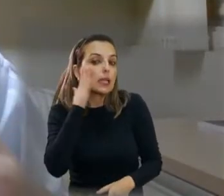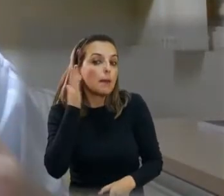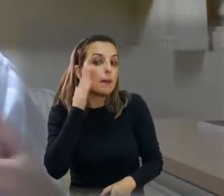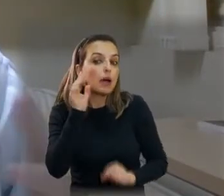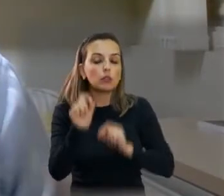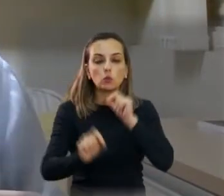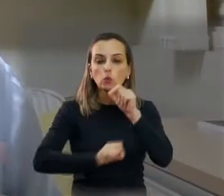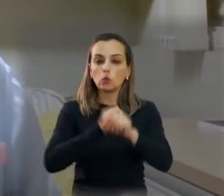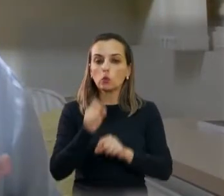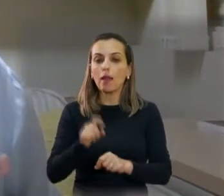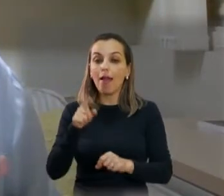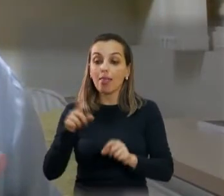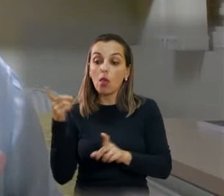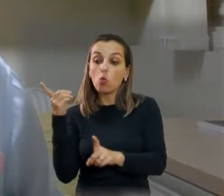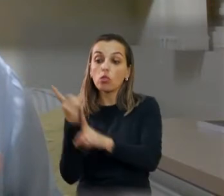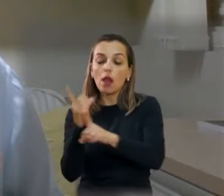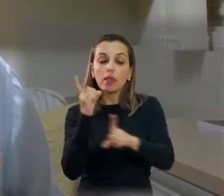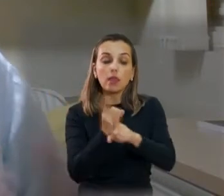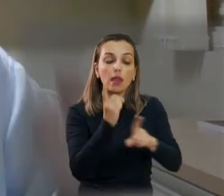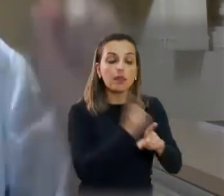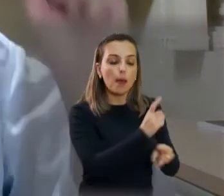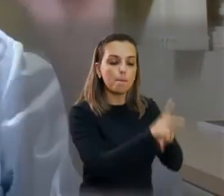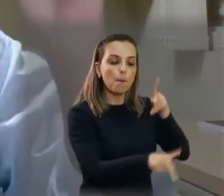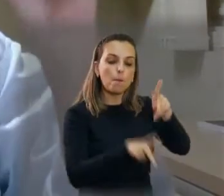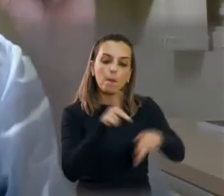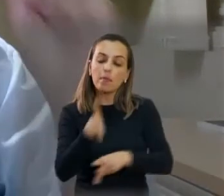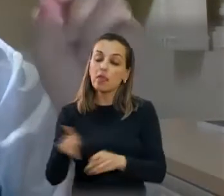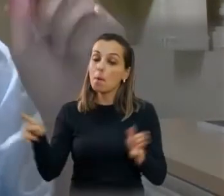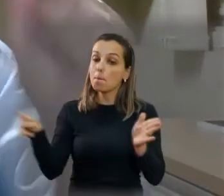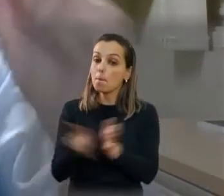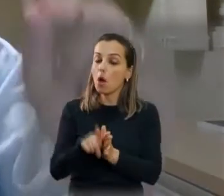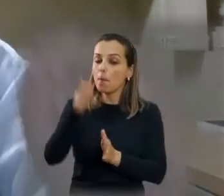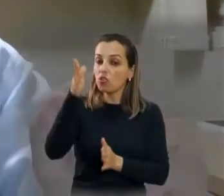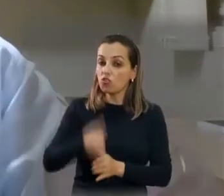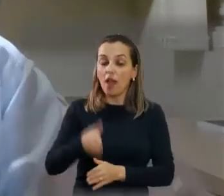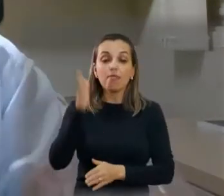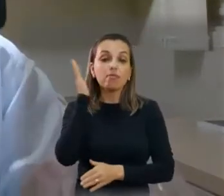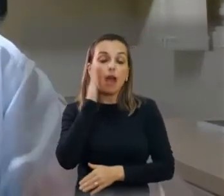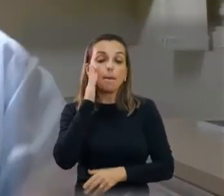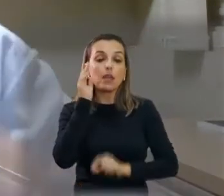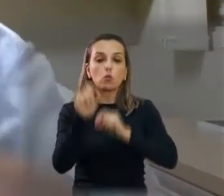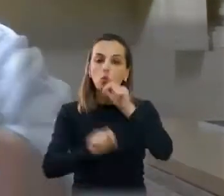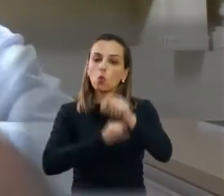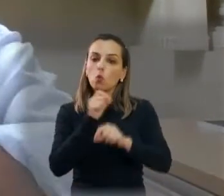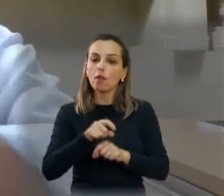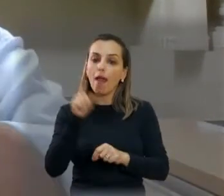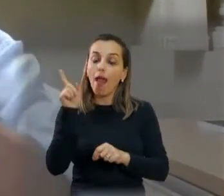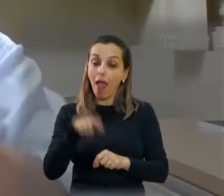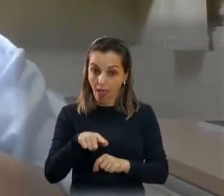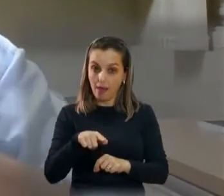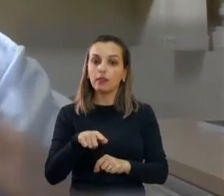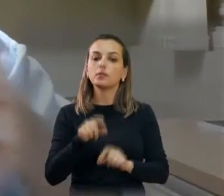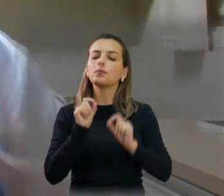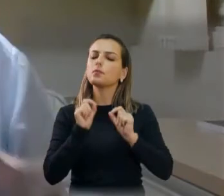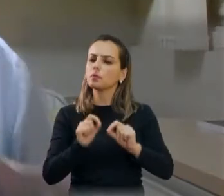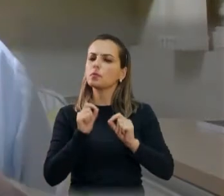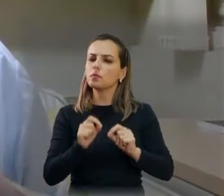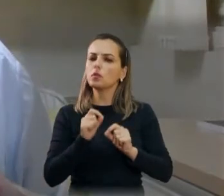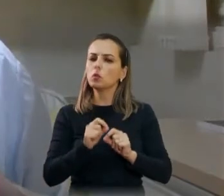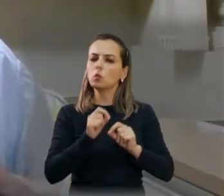e prestar esse atendimento à população, as já conhecidas estatísticas que vimos na Ásia, depois na Europa, e